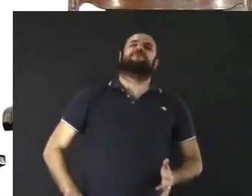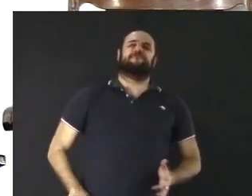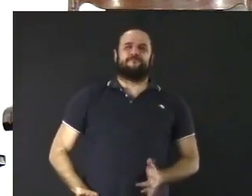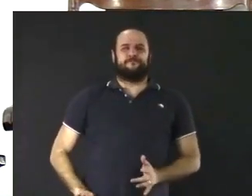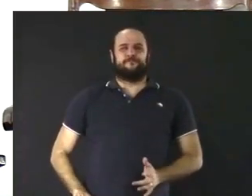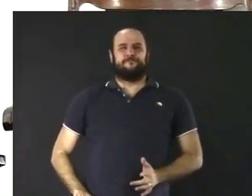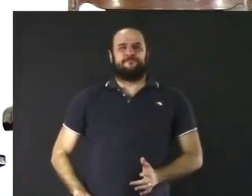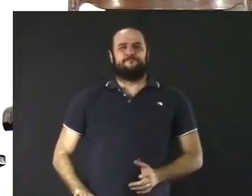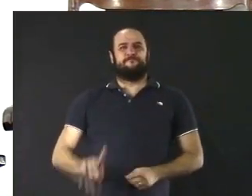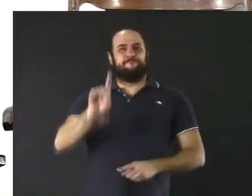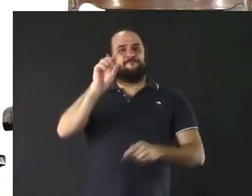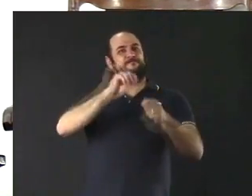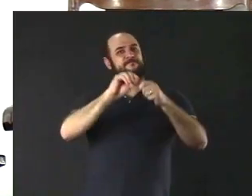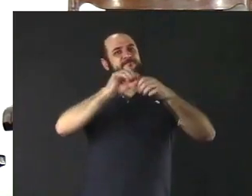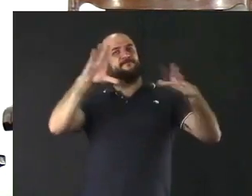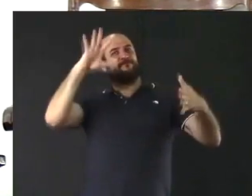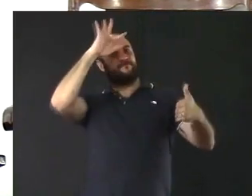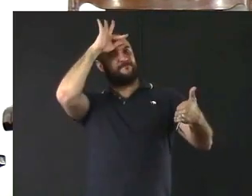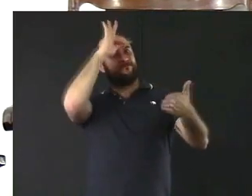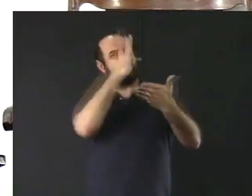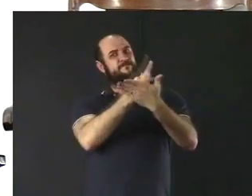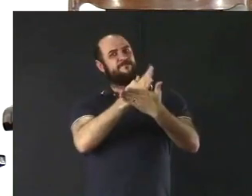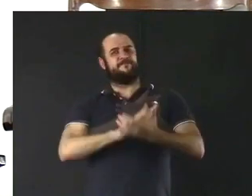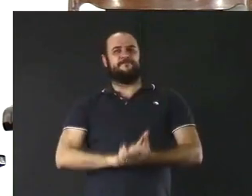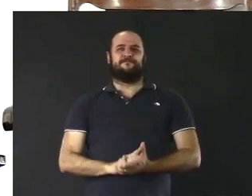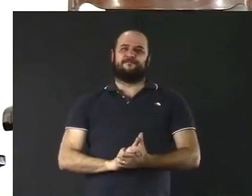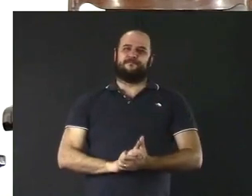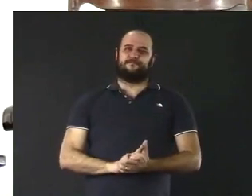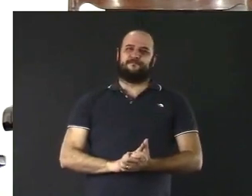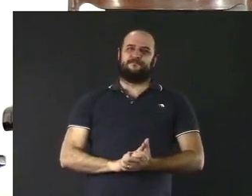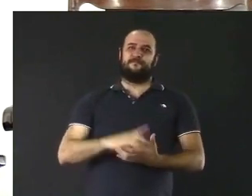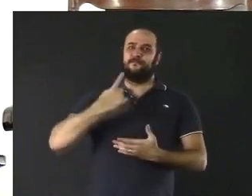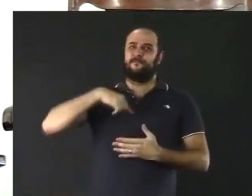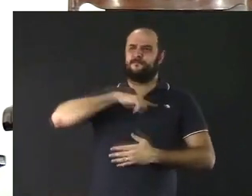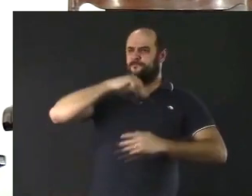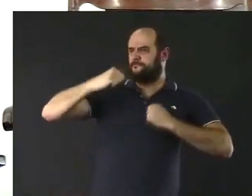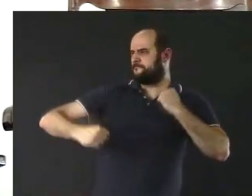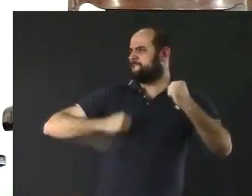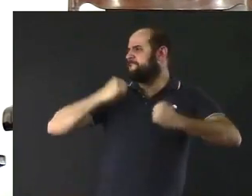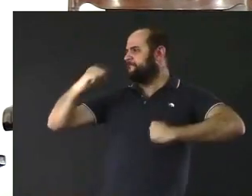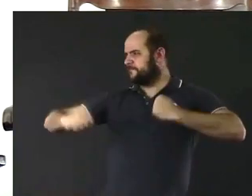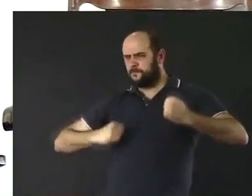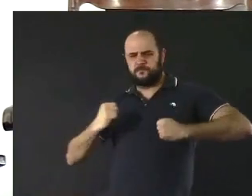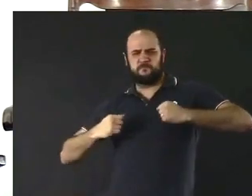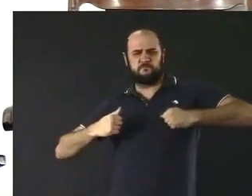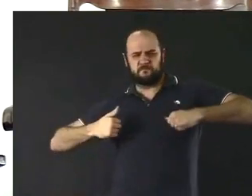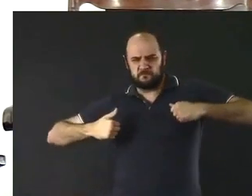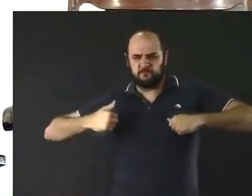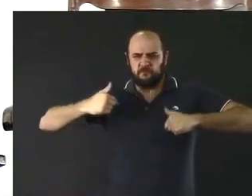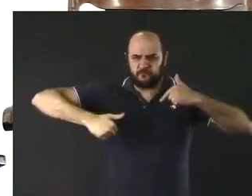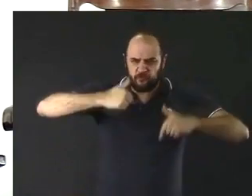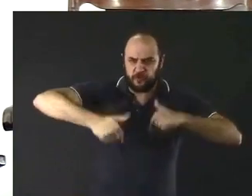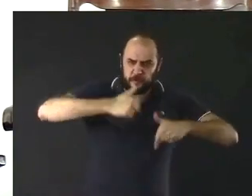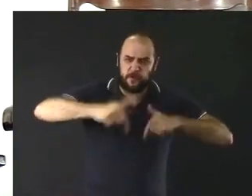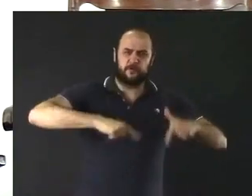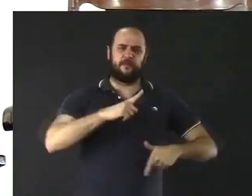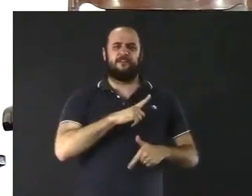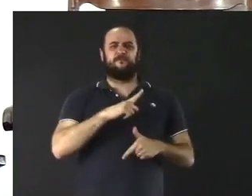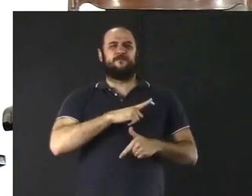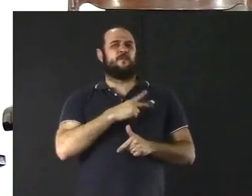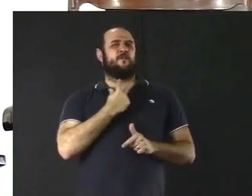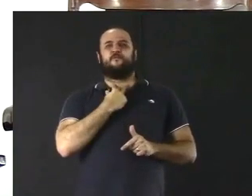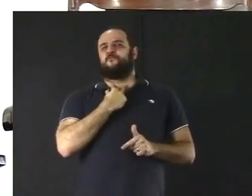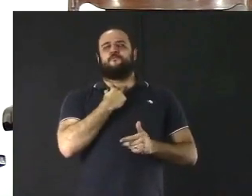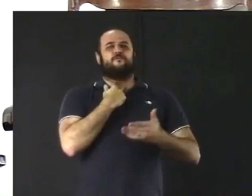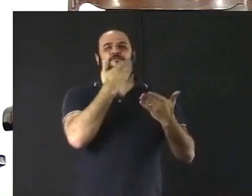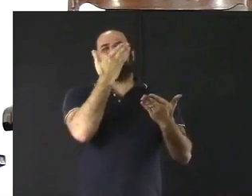para o autor da fé. Como competidores empenhados em disputar a corrida, não podemos perder